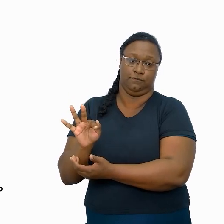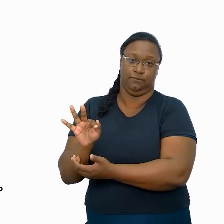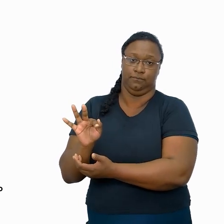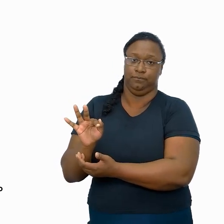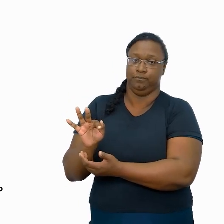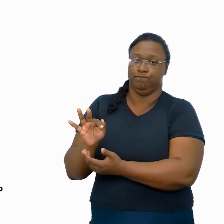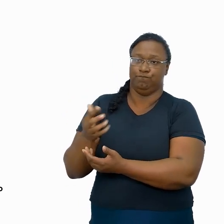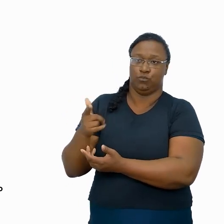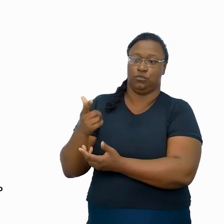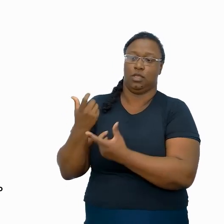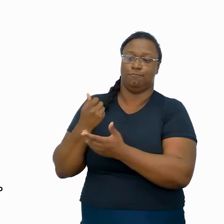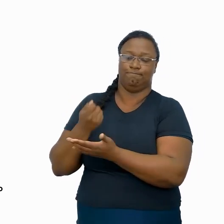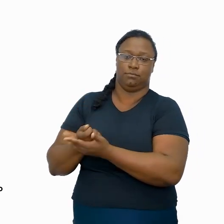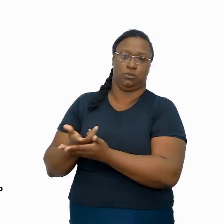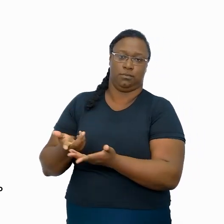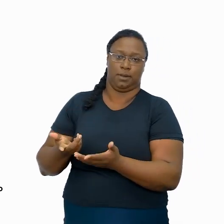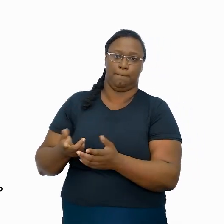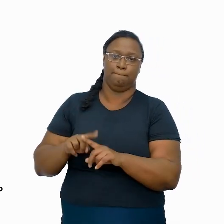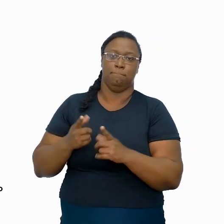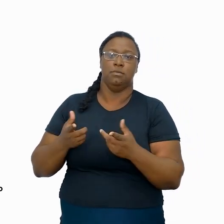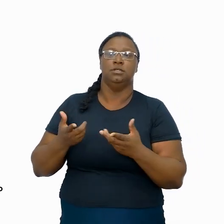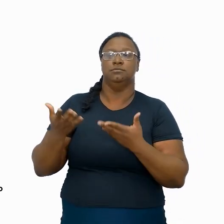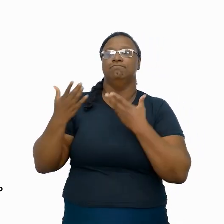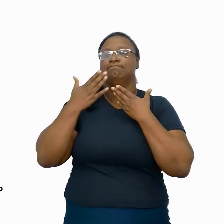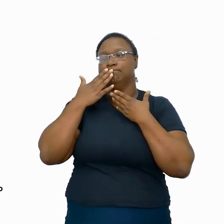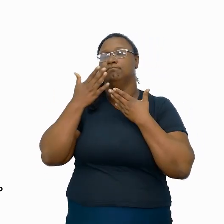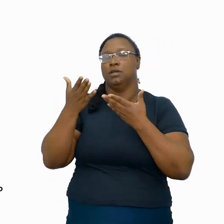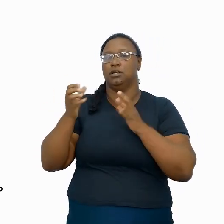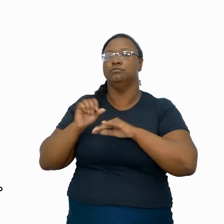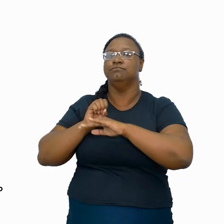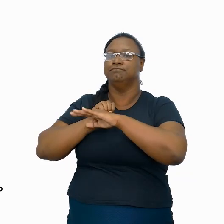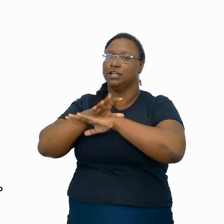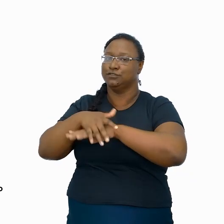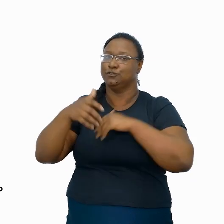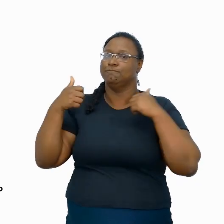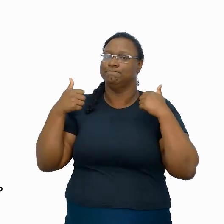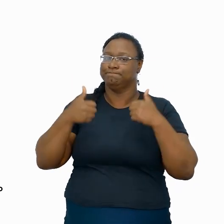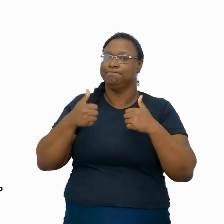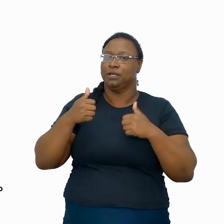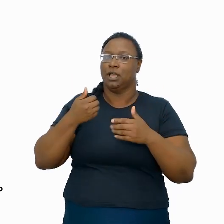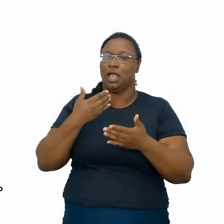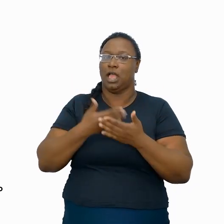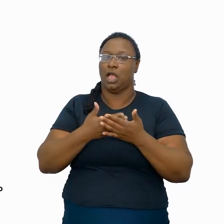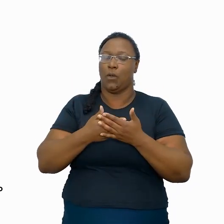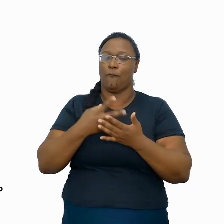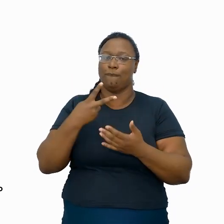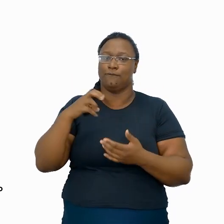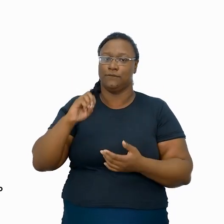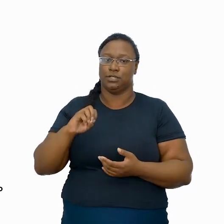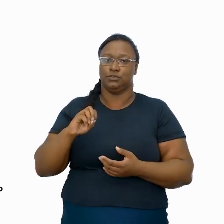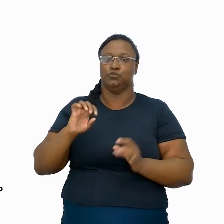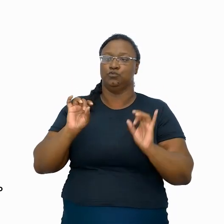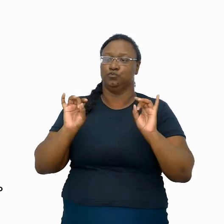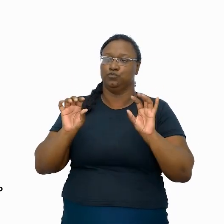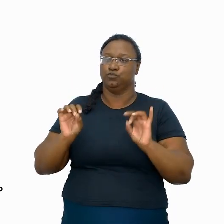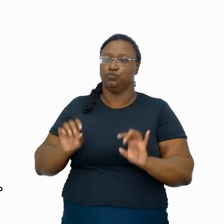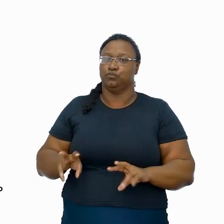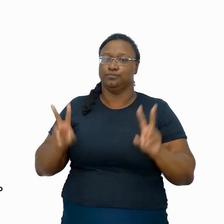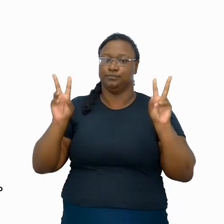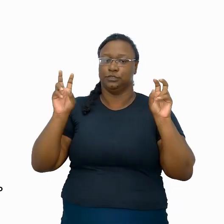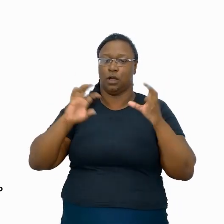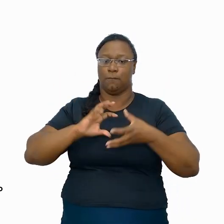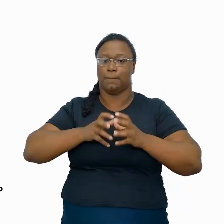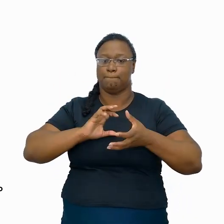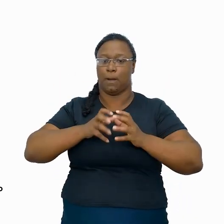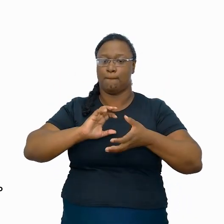mas basta baixar. E eu recomendo, né, a aula 20, né, que é específica de usinas geradoras de